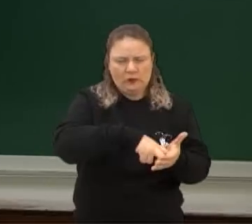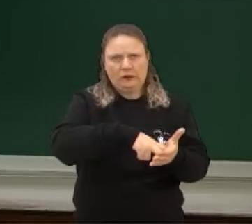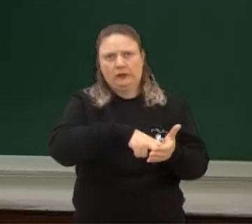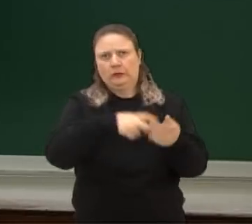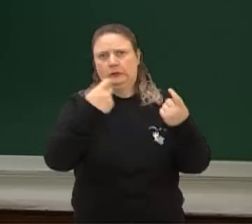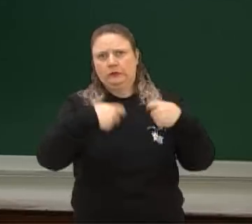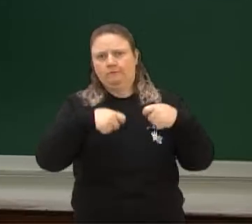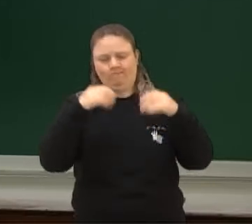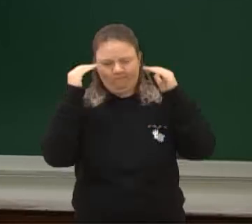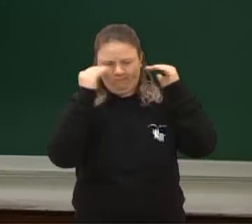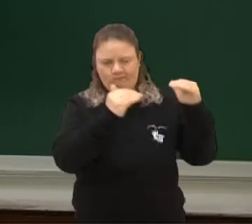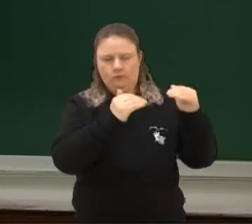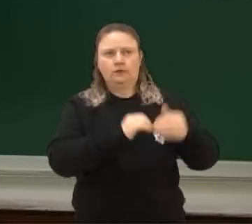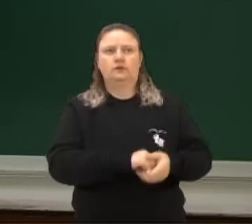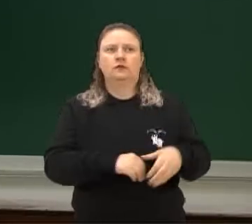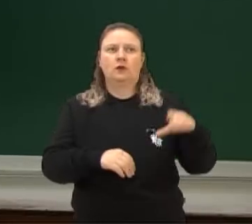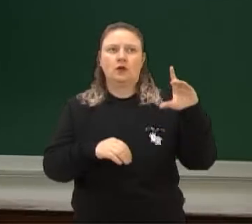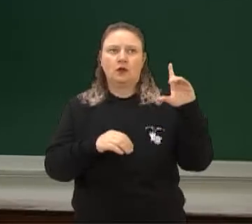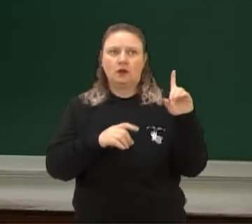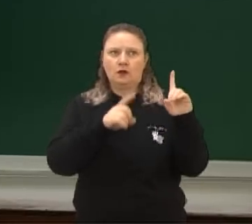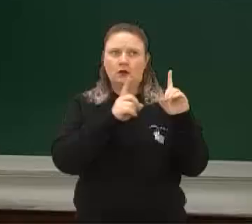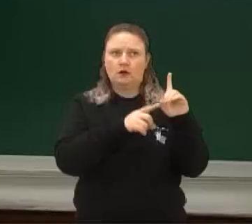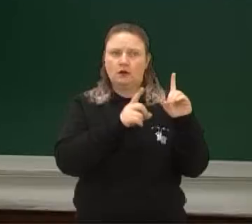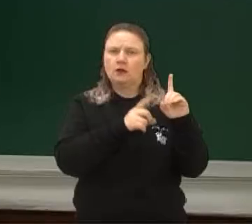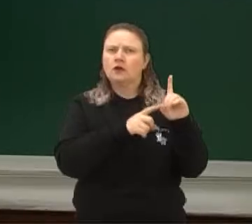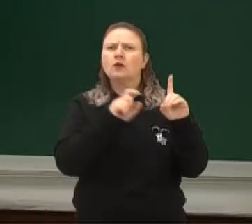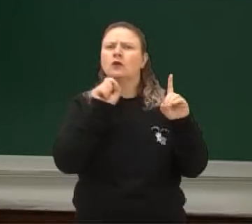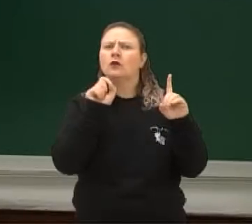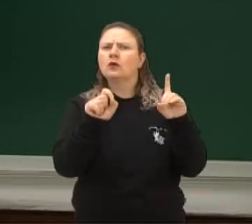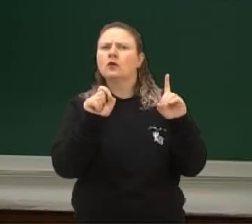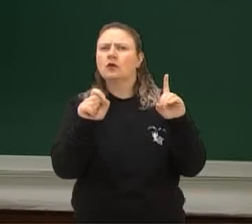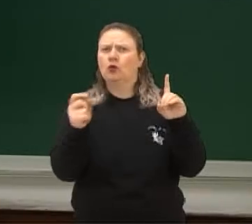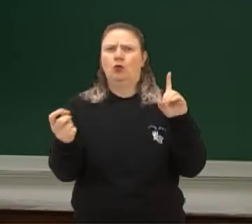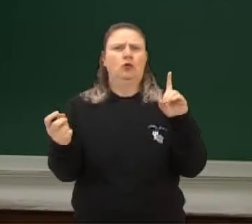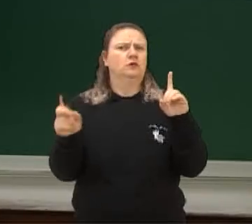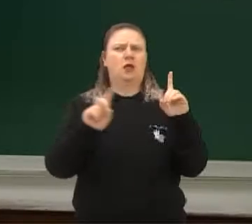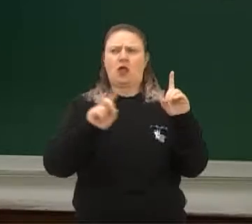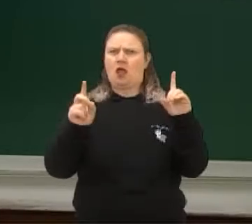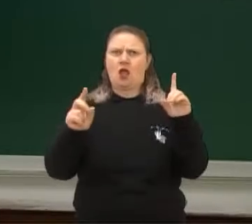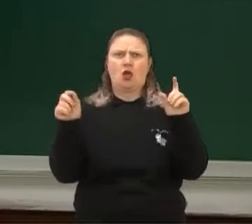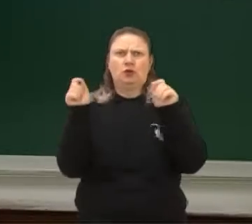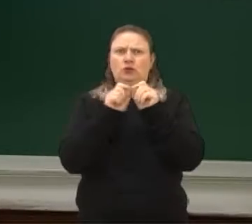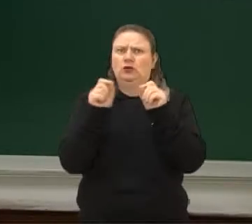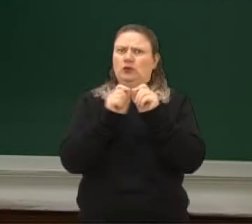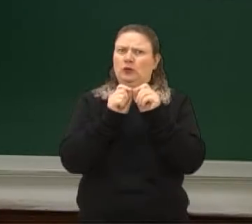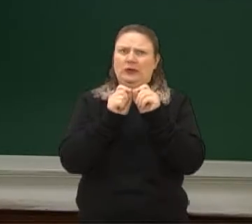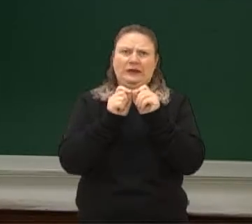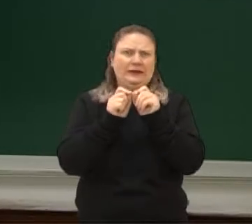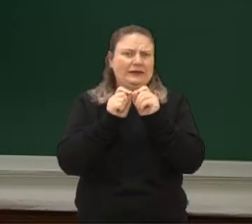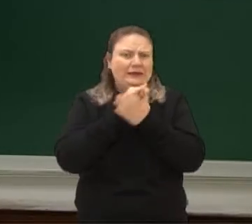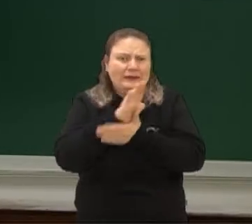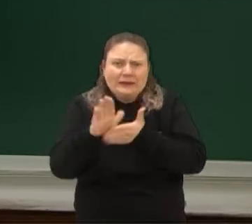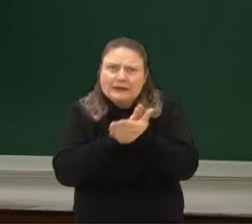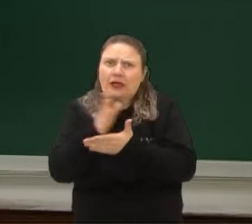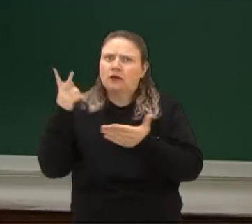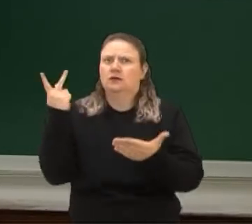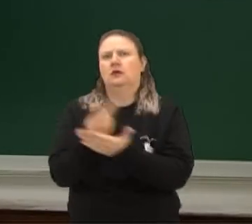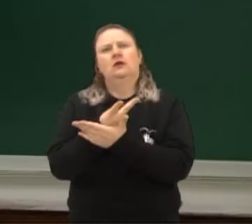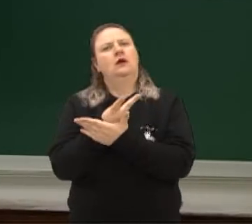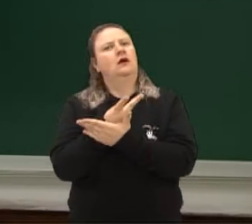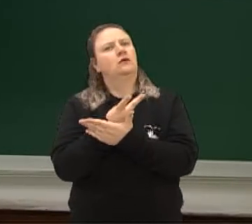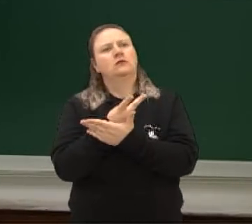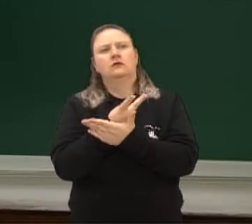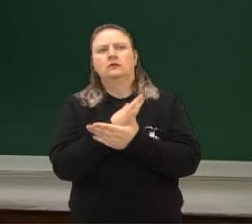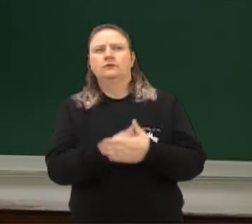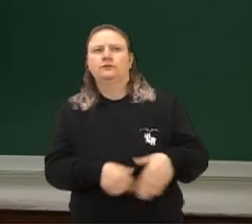ela. Letter D, committed no crime, não cometi nenhum erro. Bad mistakes quer